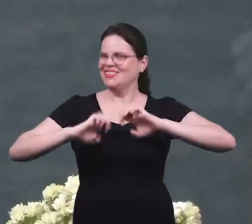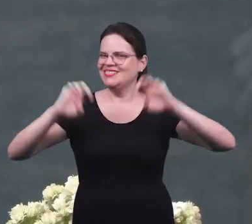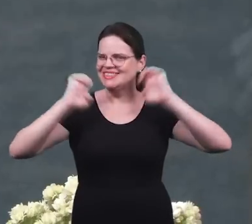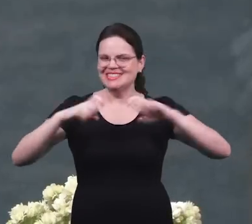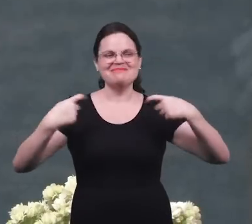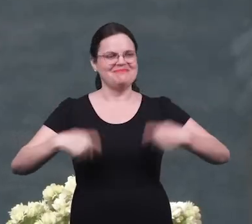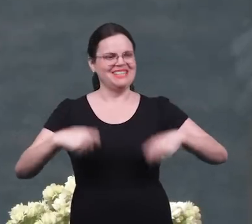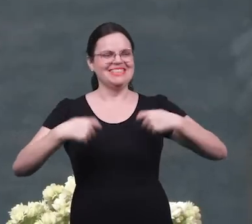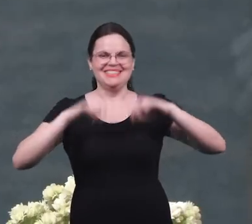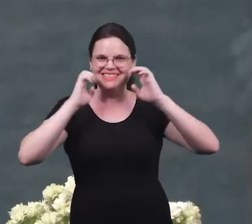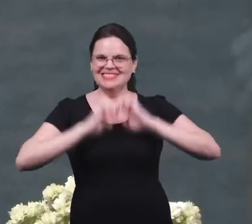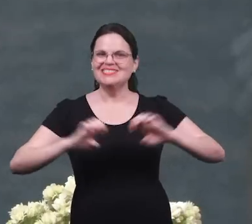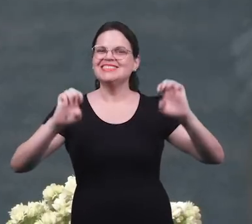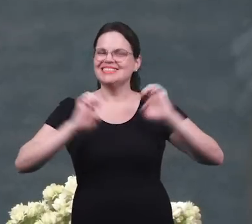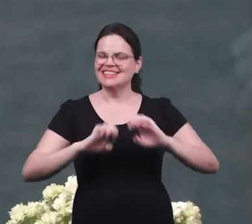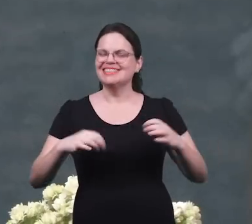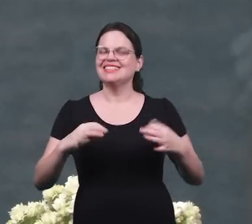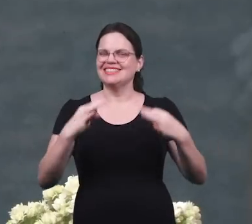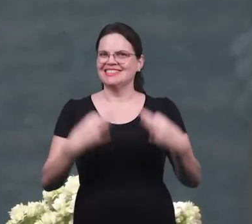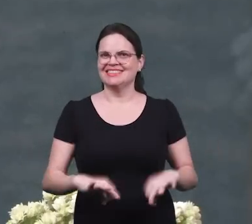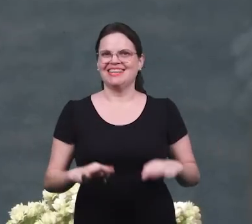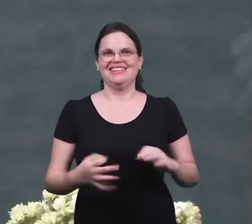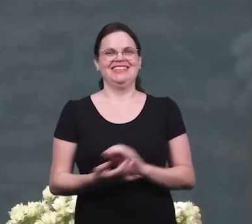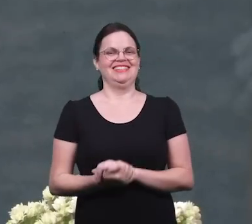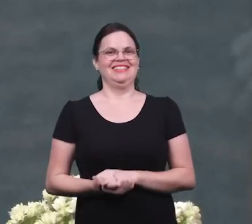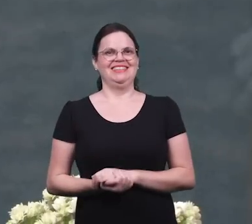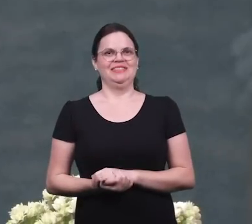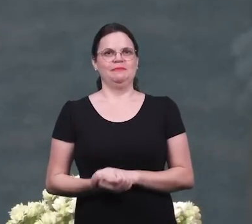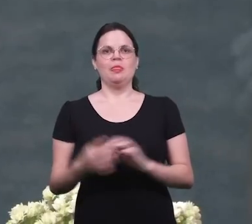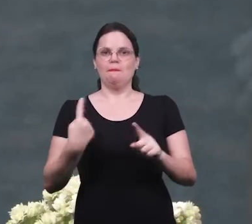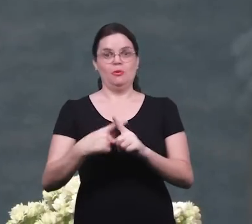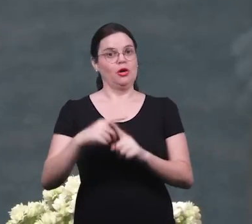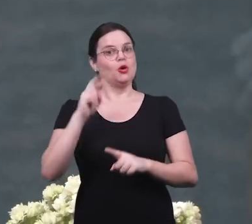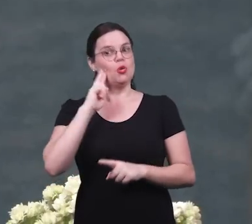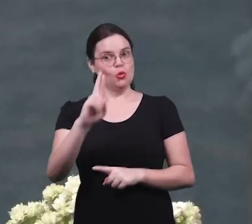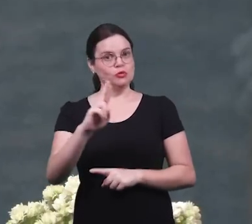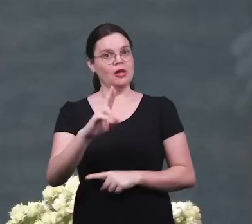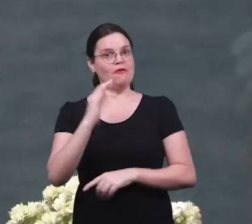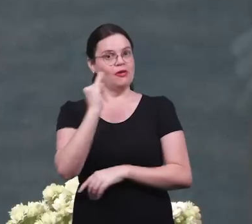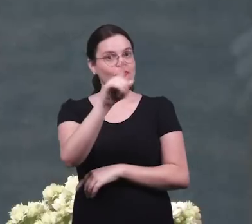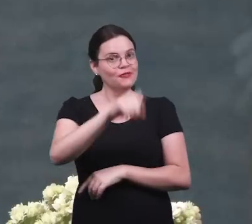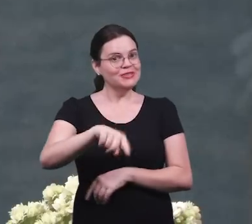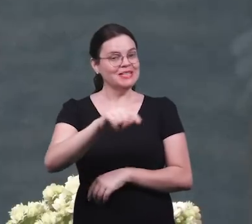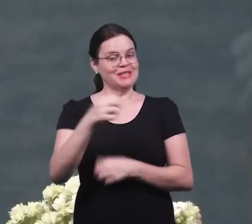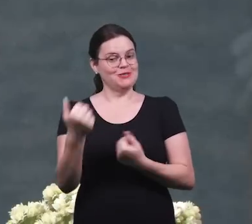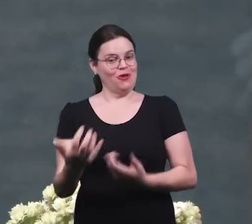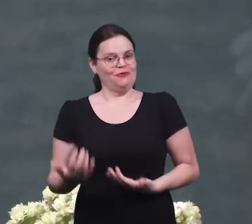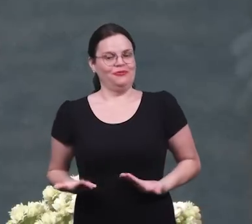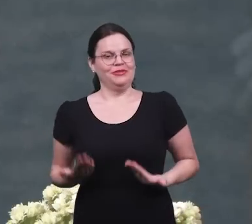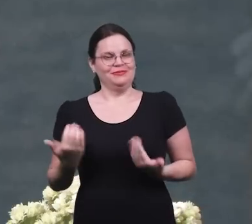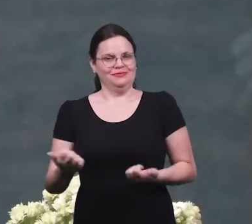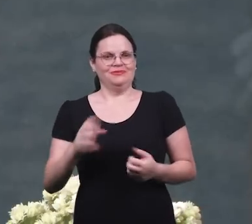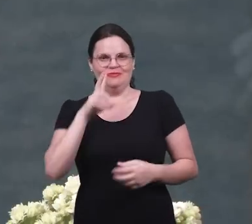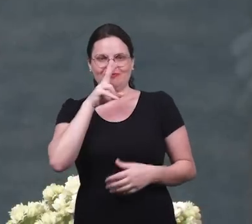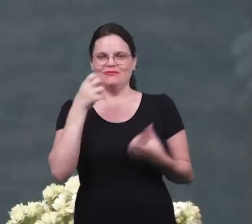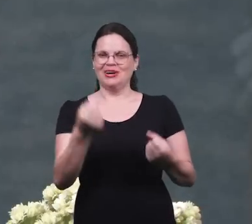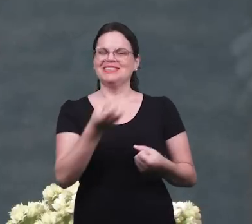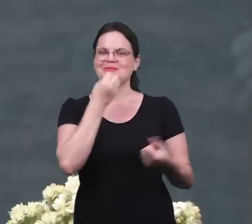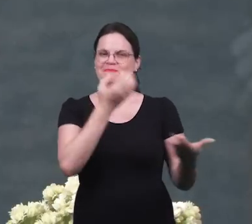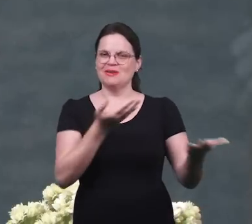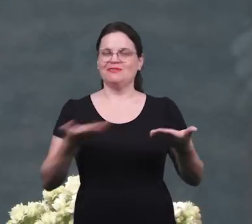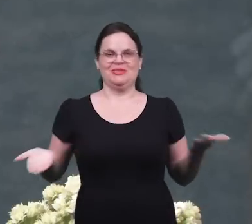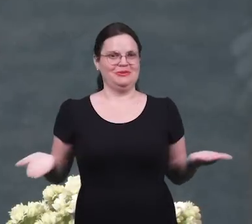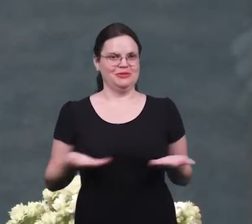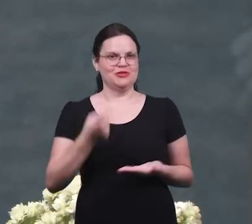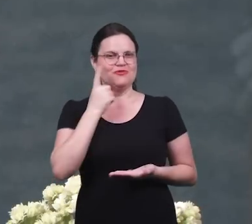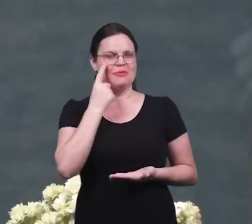Tem que evangelizar, e aí o Senhor confia em nós. Jovens, sois fortes, é o que diz a palavra do Senhor. Seja bem-vindo à nossa edição do programa